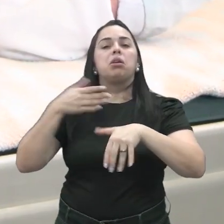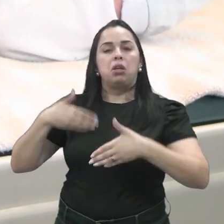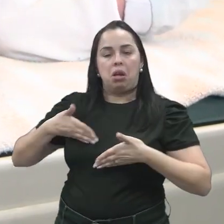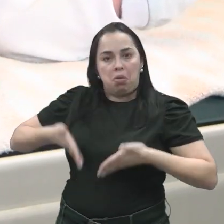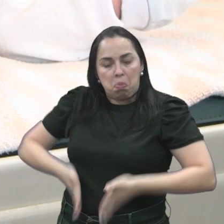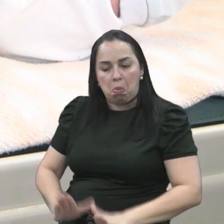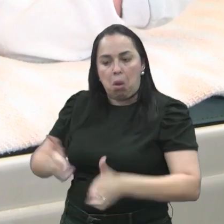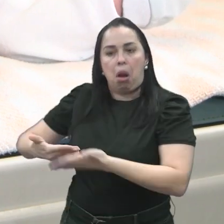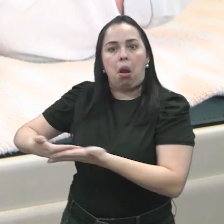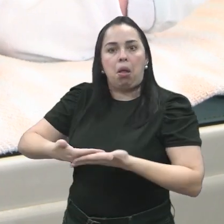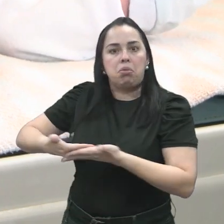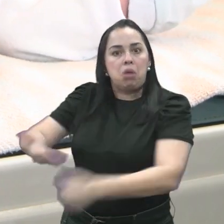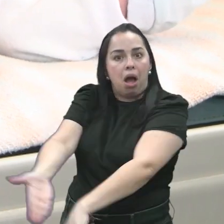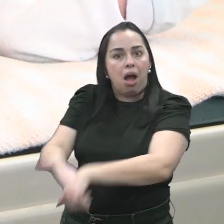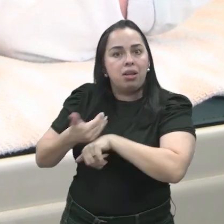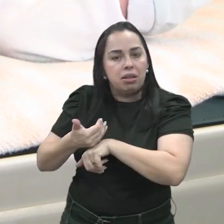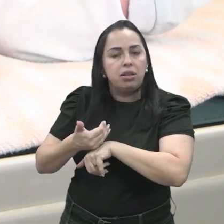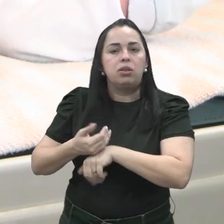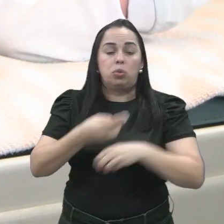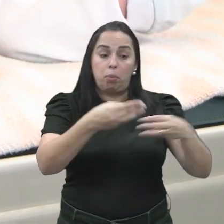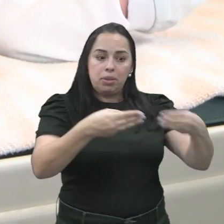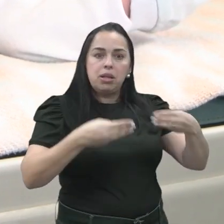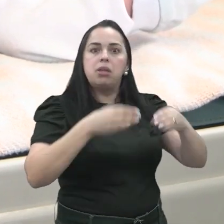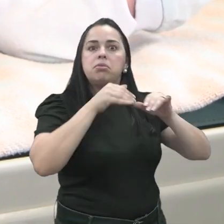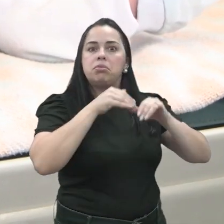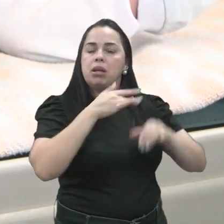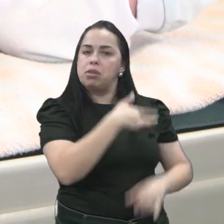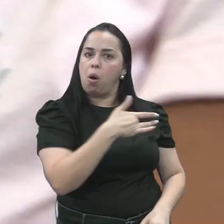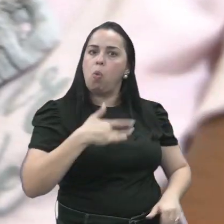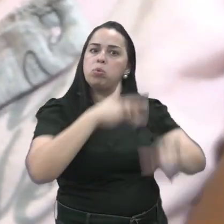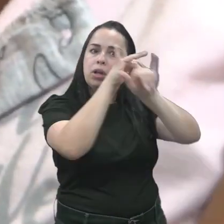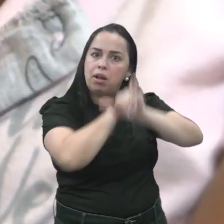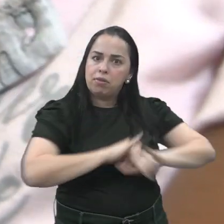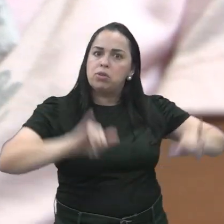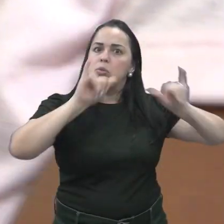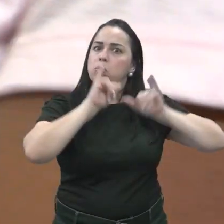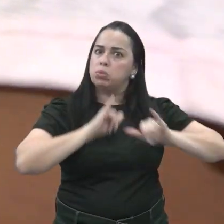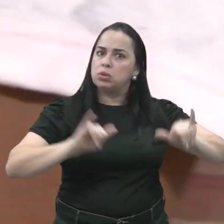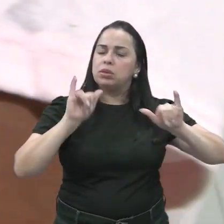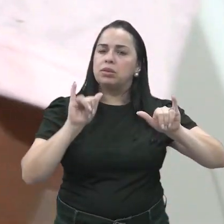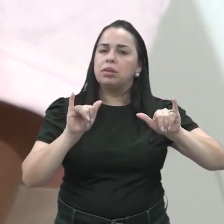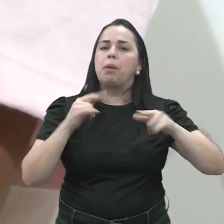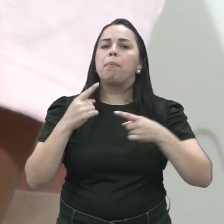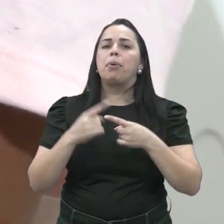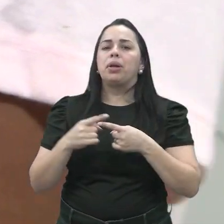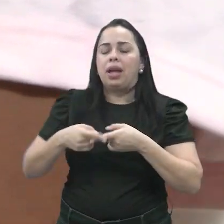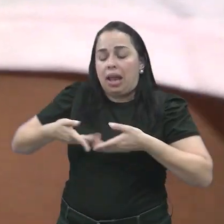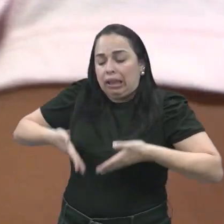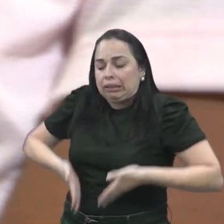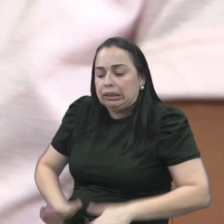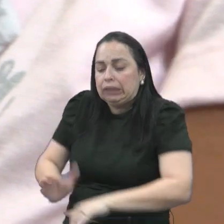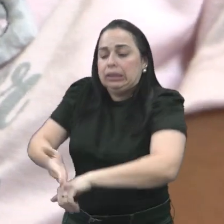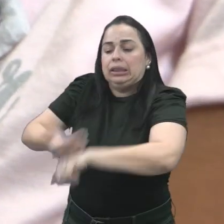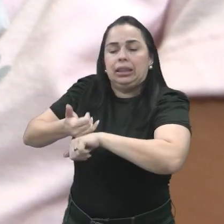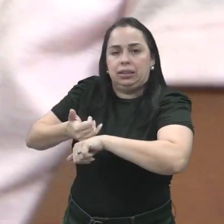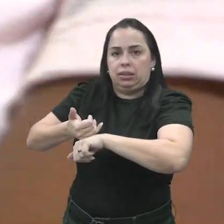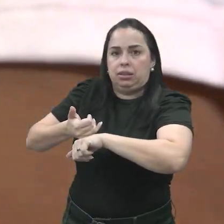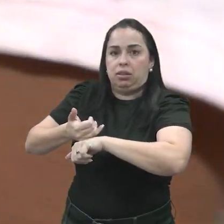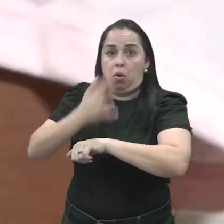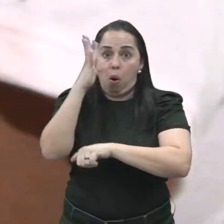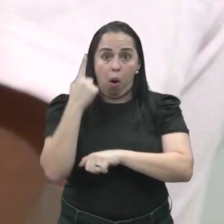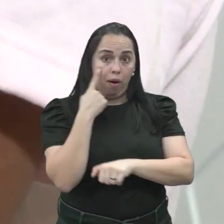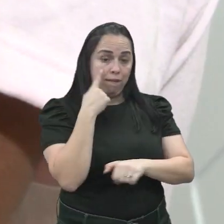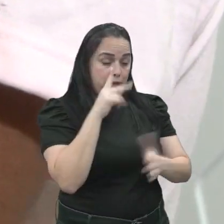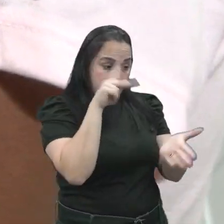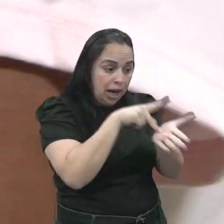maior número de nascimentos prematuros no mundo, de acordo com o Ministério da Saúde. A prematuridade acontece quando o bebê nasce